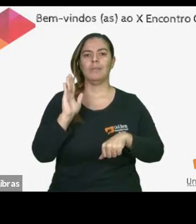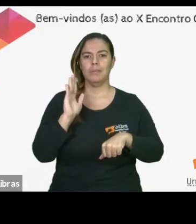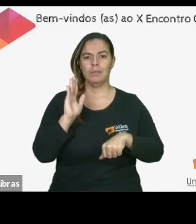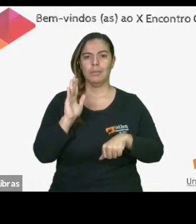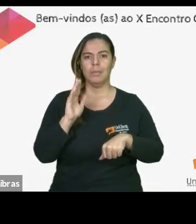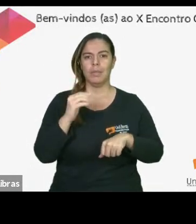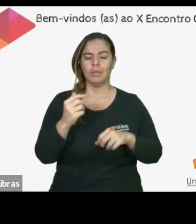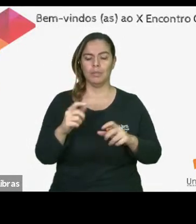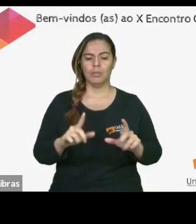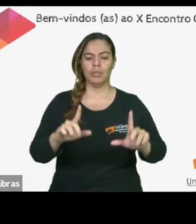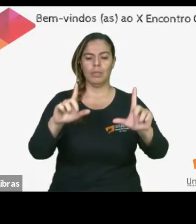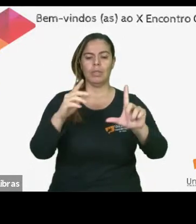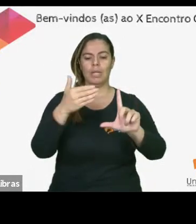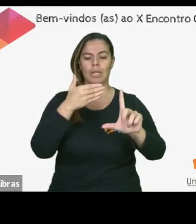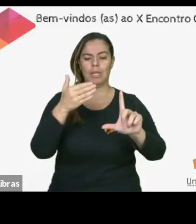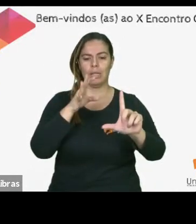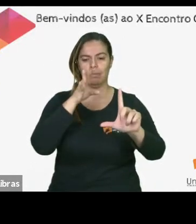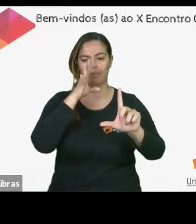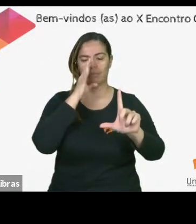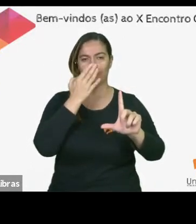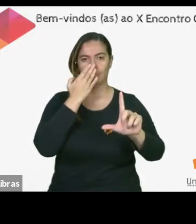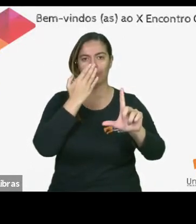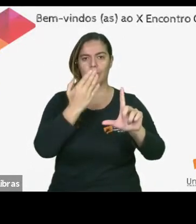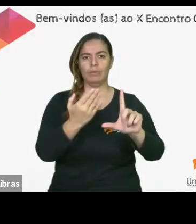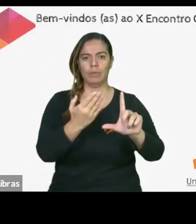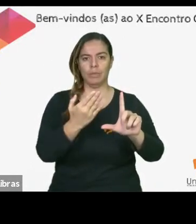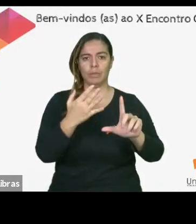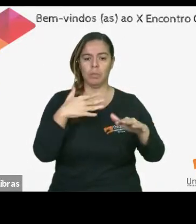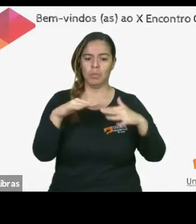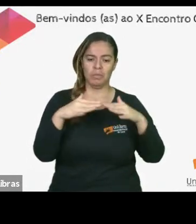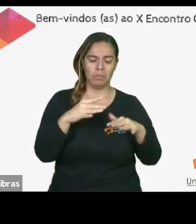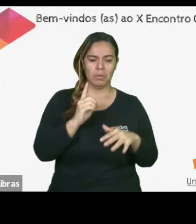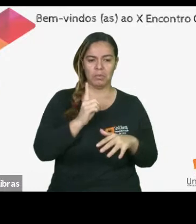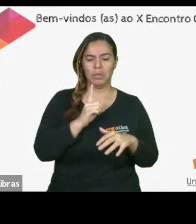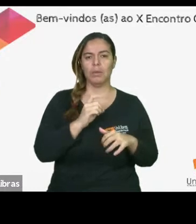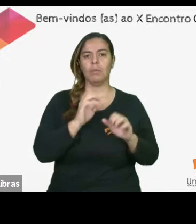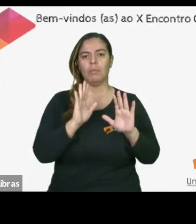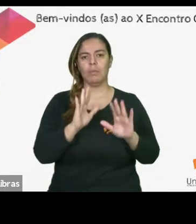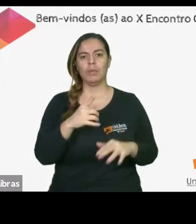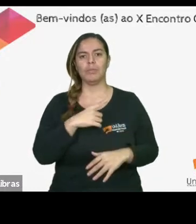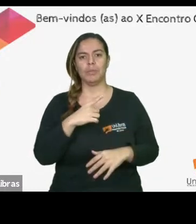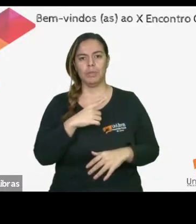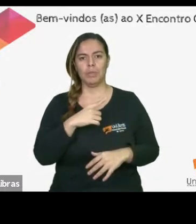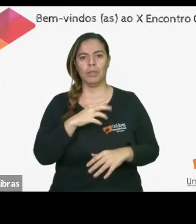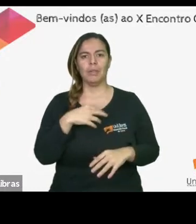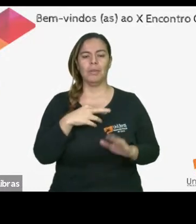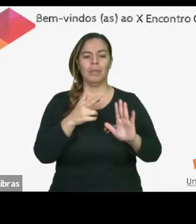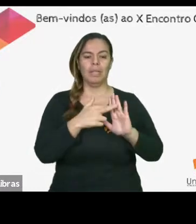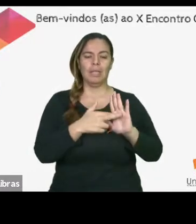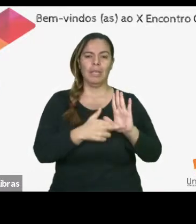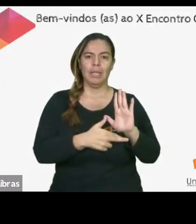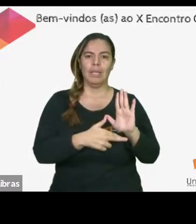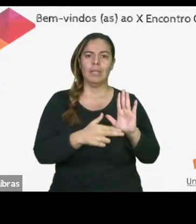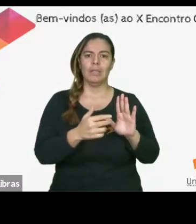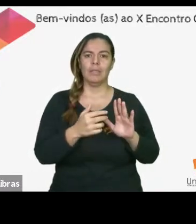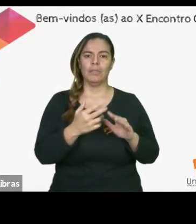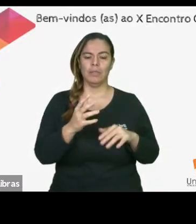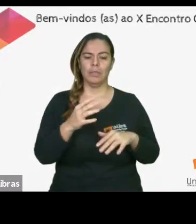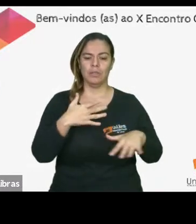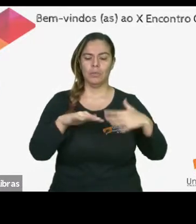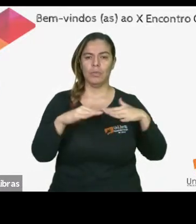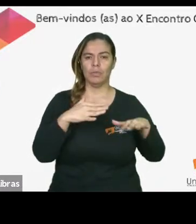à tela, não necessariamente em movimento. Essas restrições físicas de